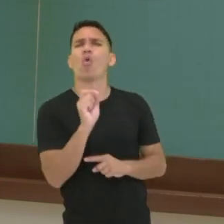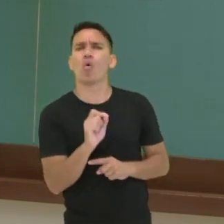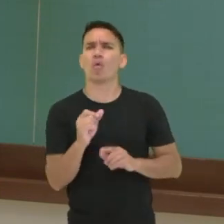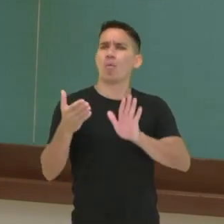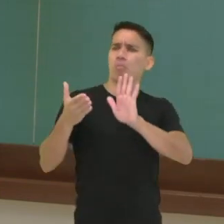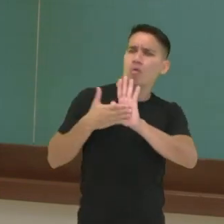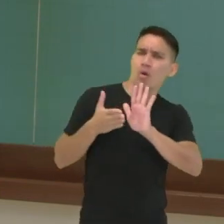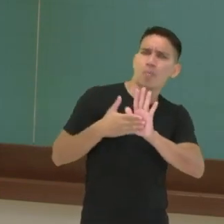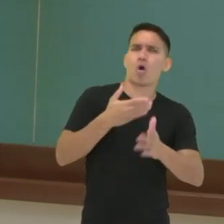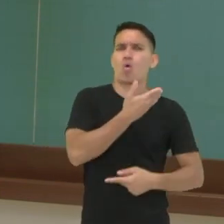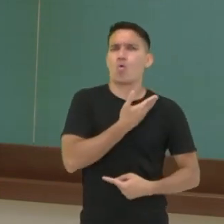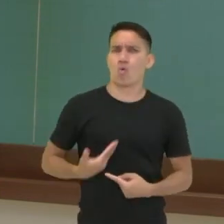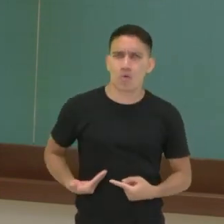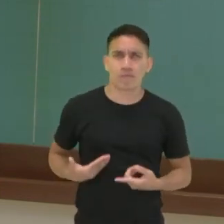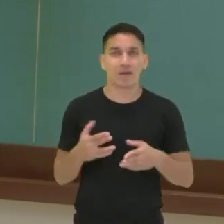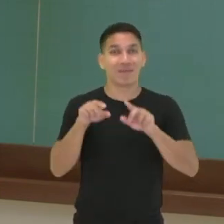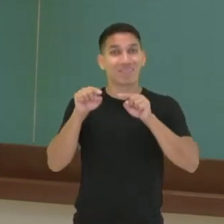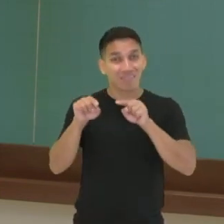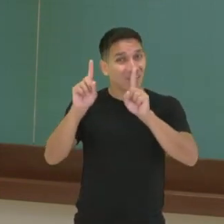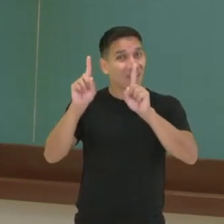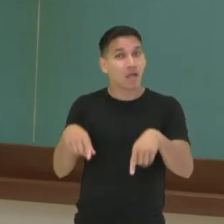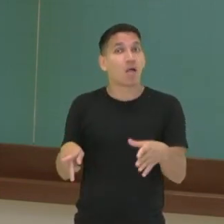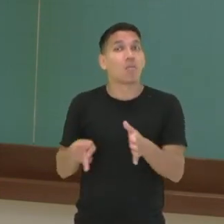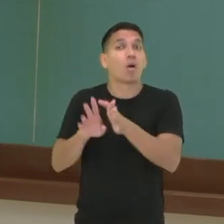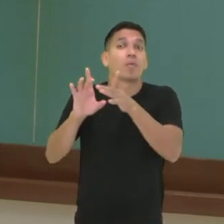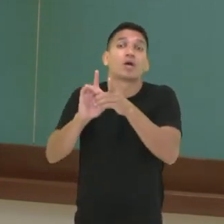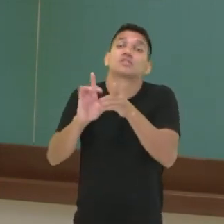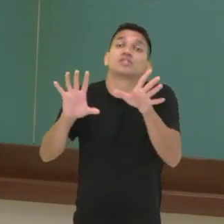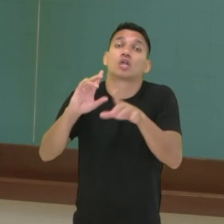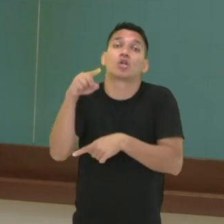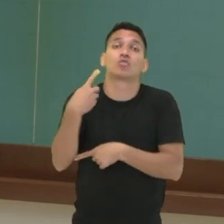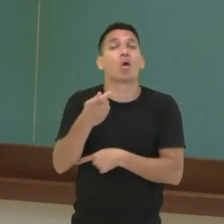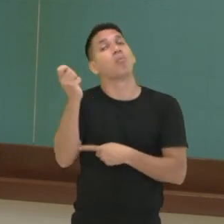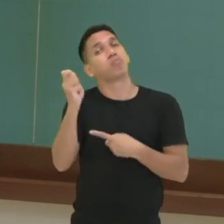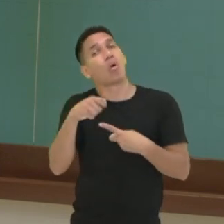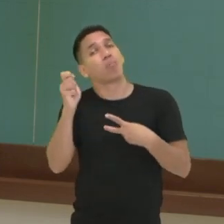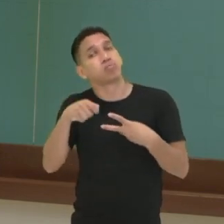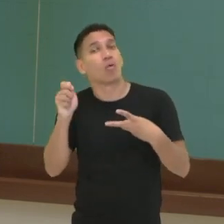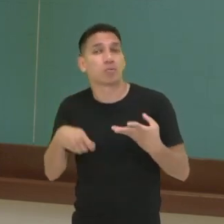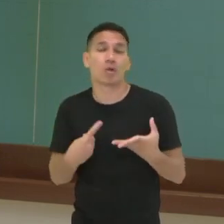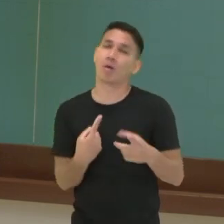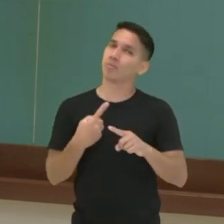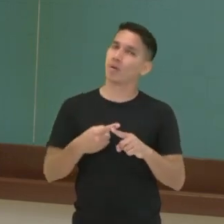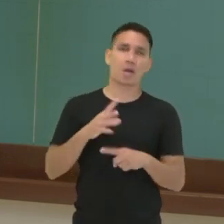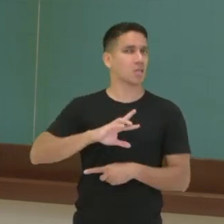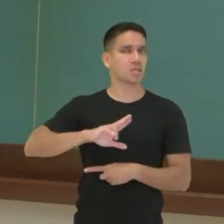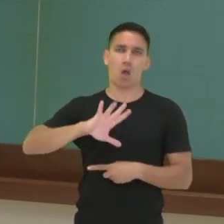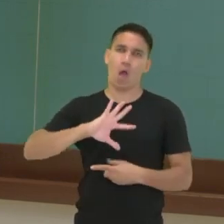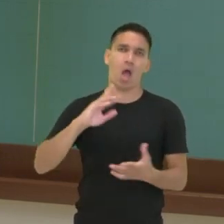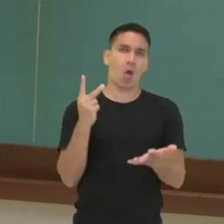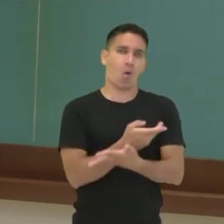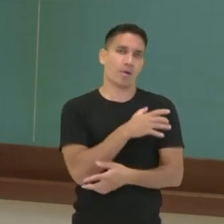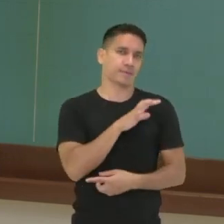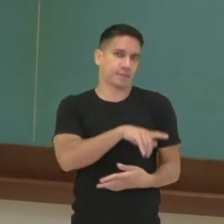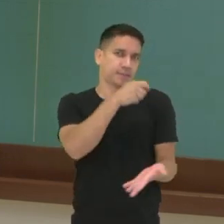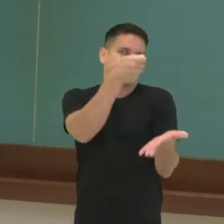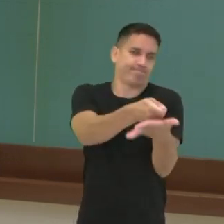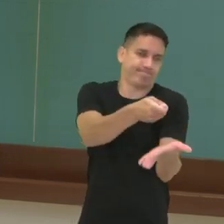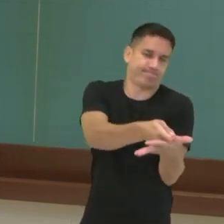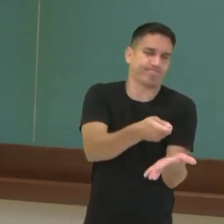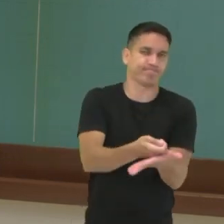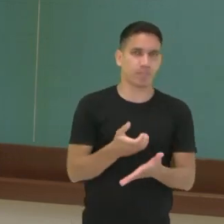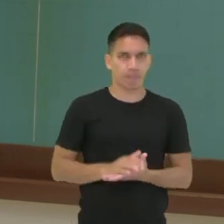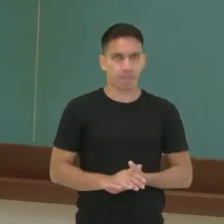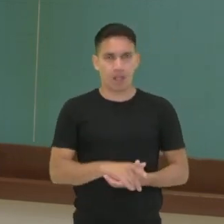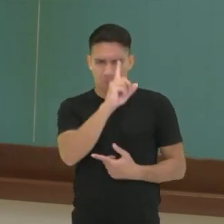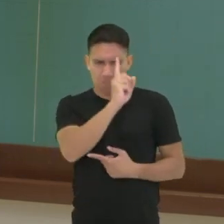governo, tá? Então, isso é algo que a democracia nos possibilita, coisa que não acontece nos governos totalitários. Então, nos